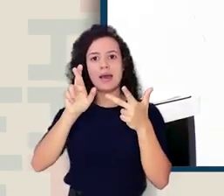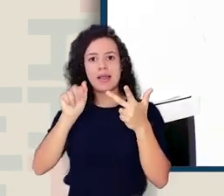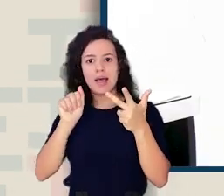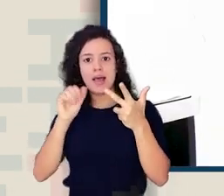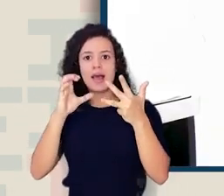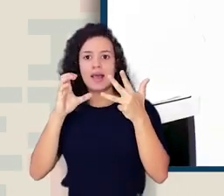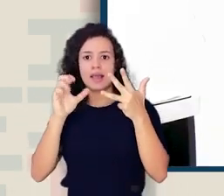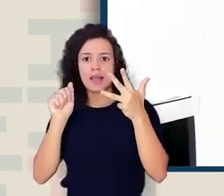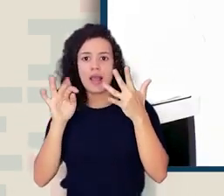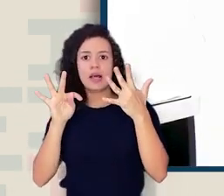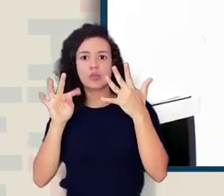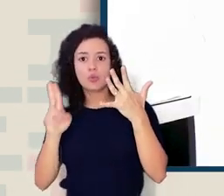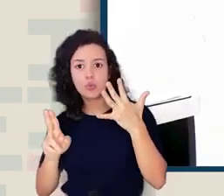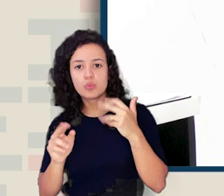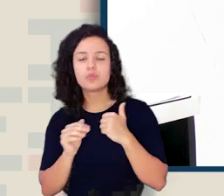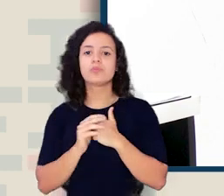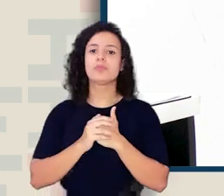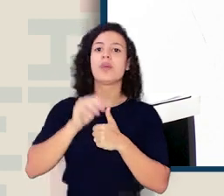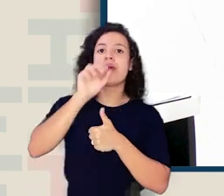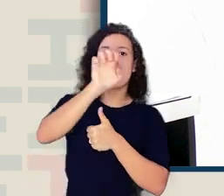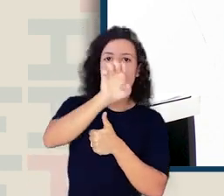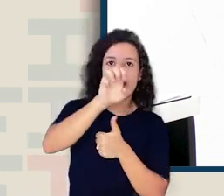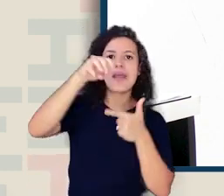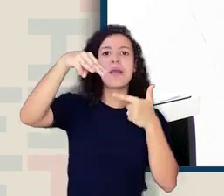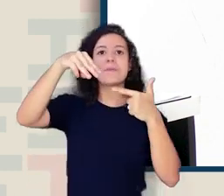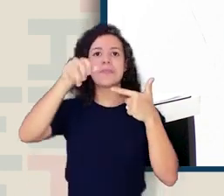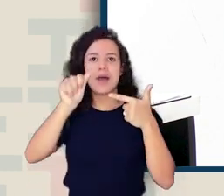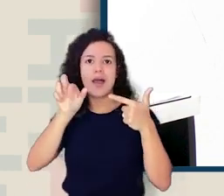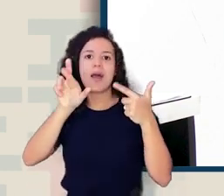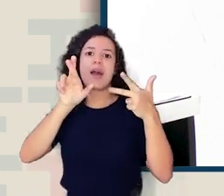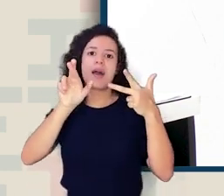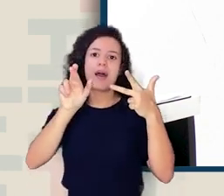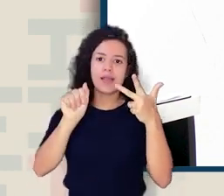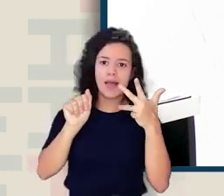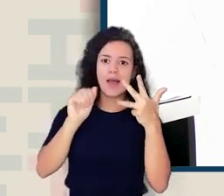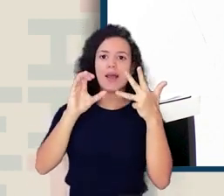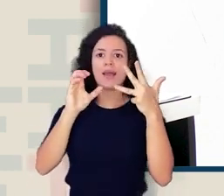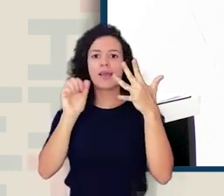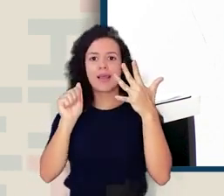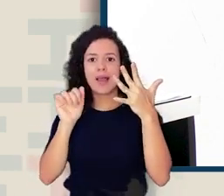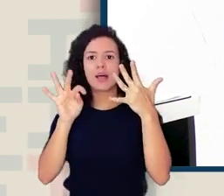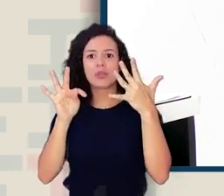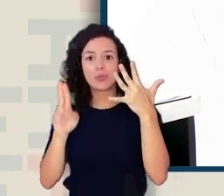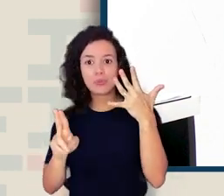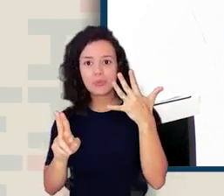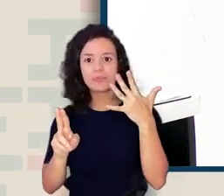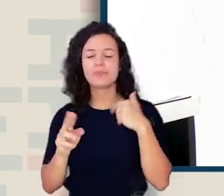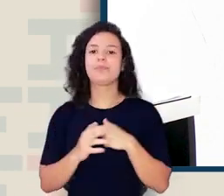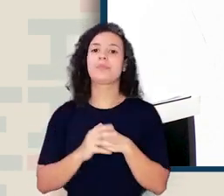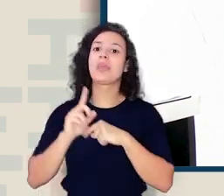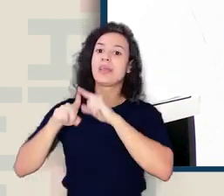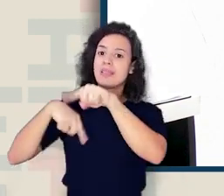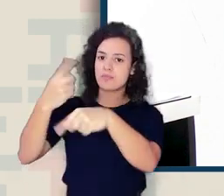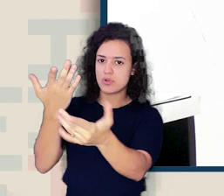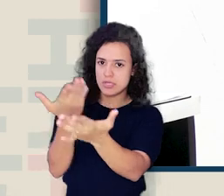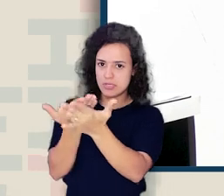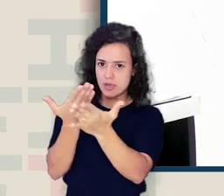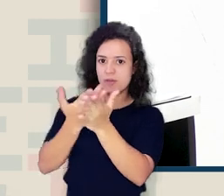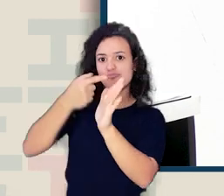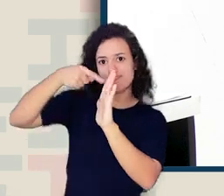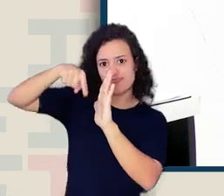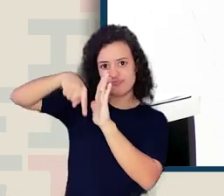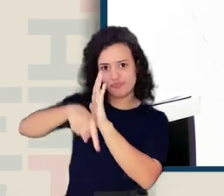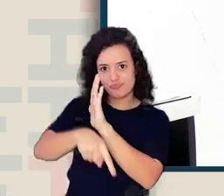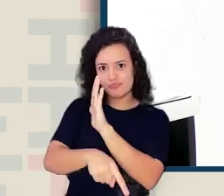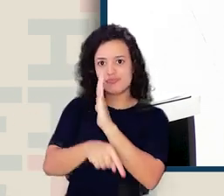maracatu, é maracatu, é maracatu. Bom, como na próxima